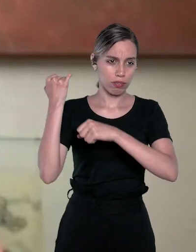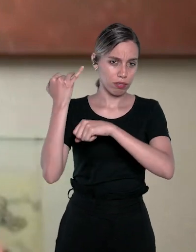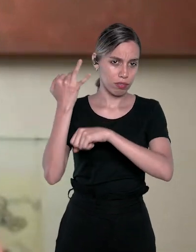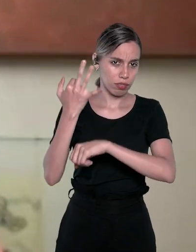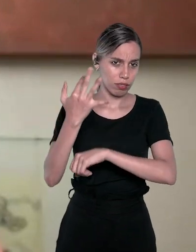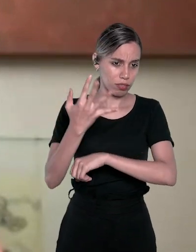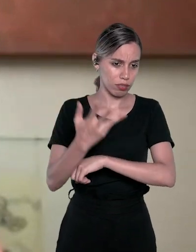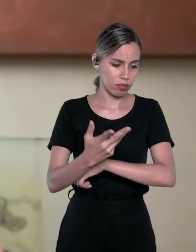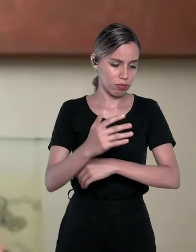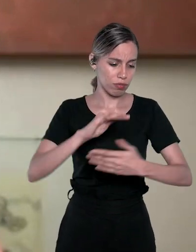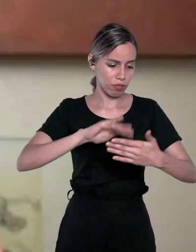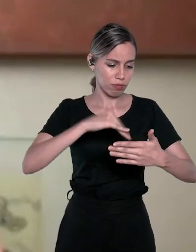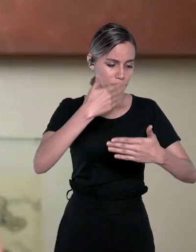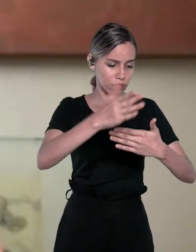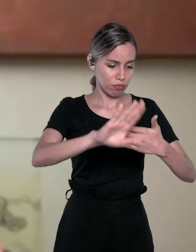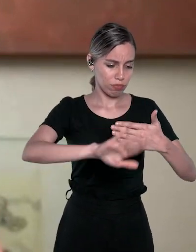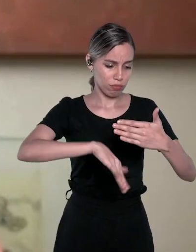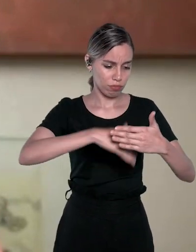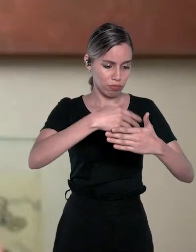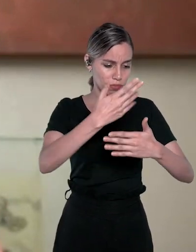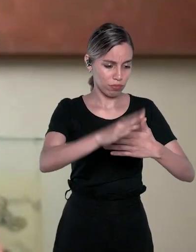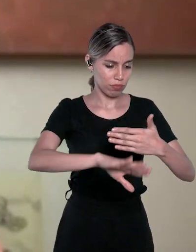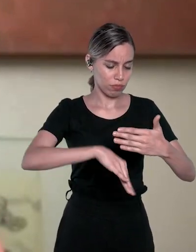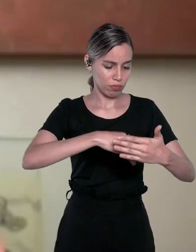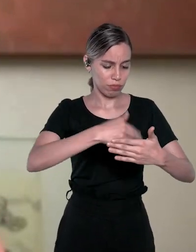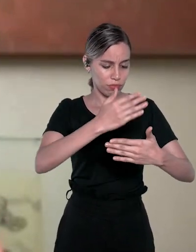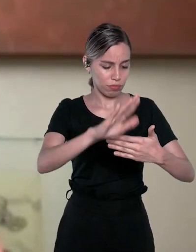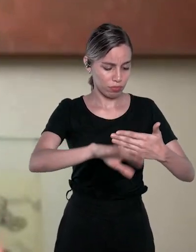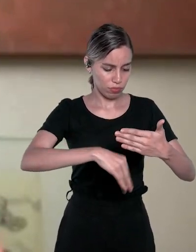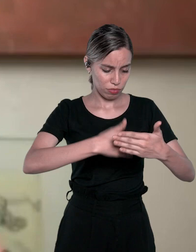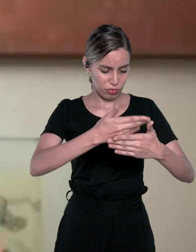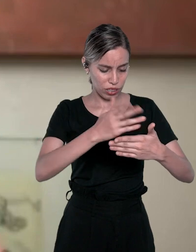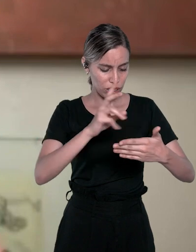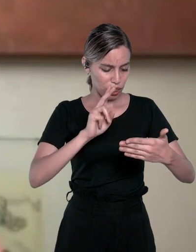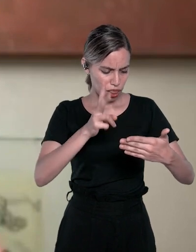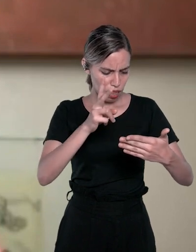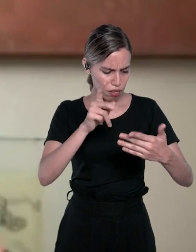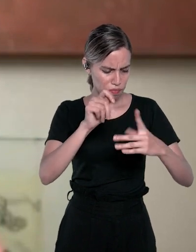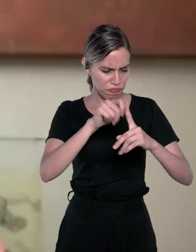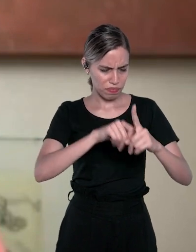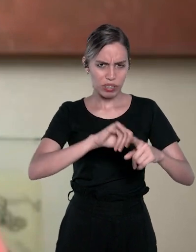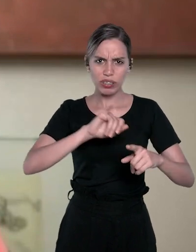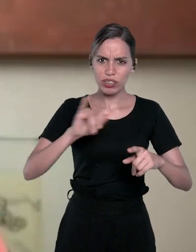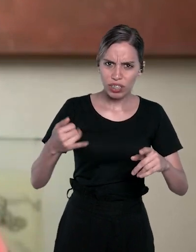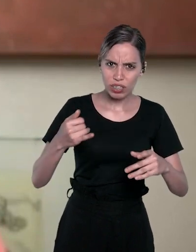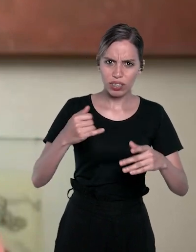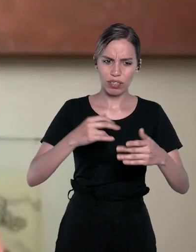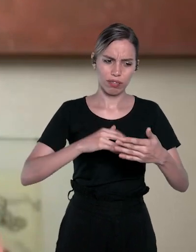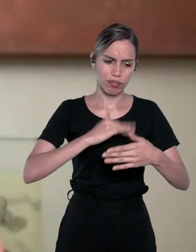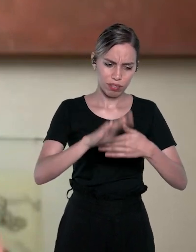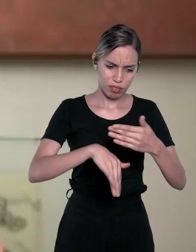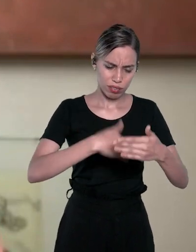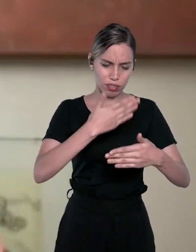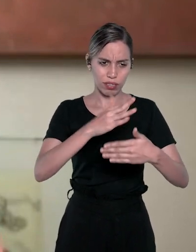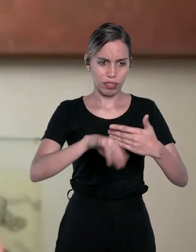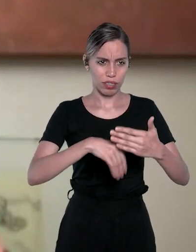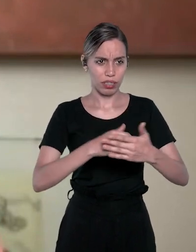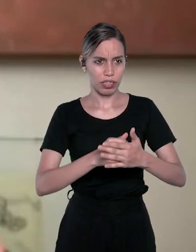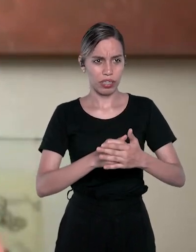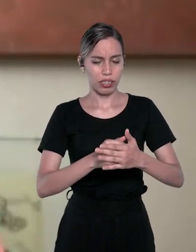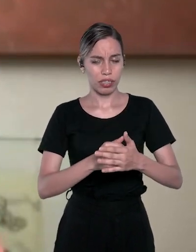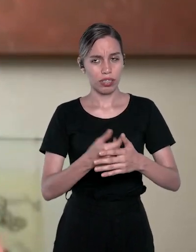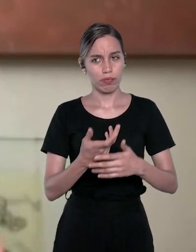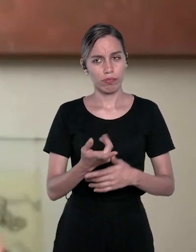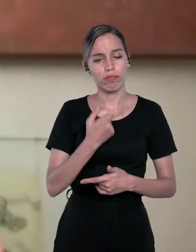é refeita no calendário das mesas, dos meses, parecem todos janeiros. Se o desejo é o mais